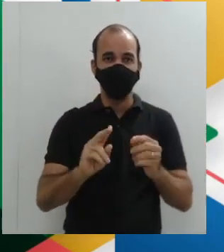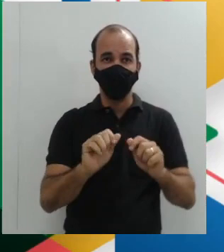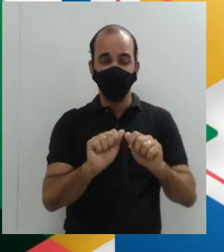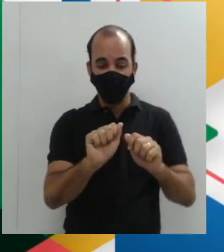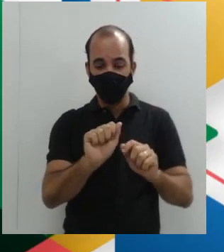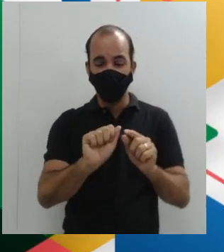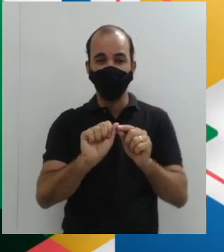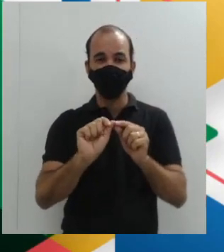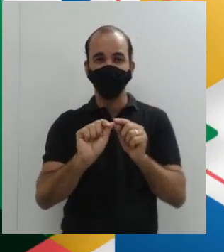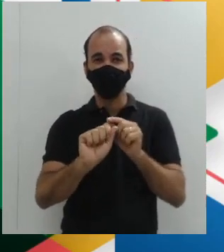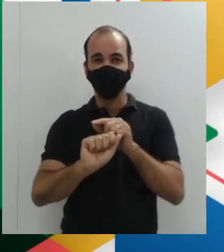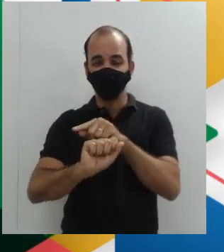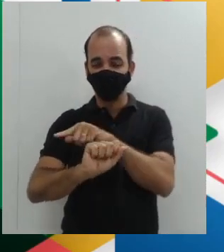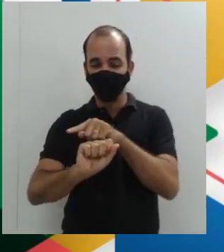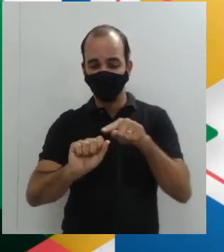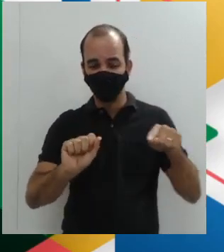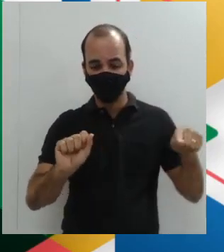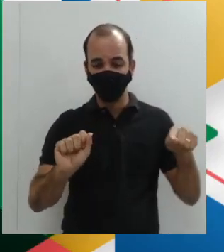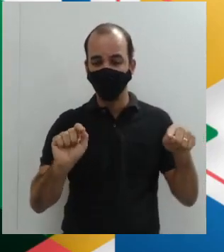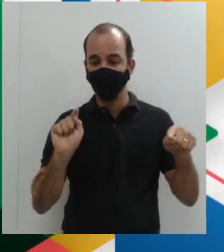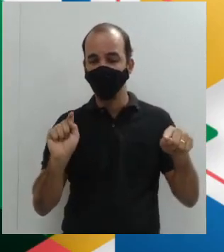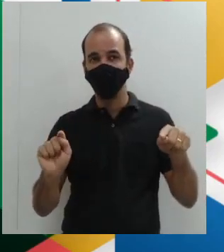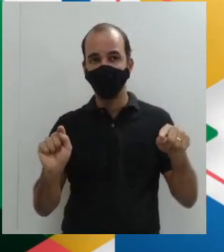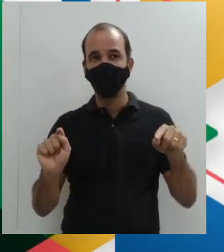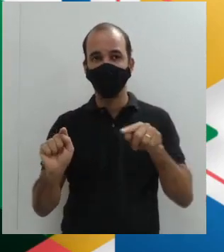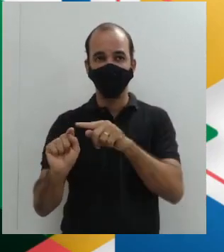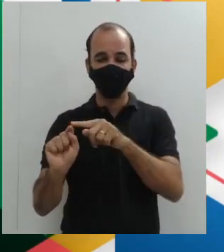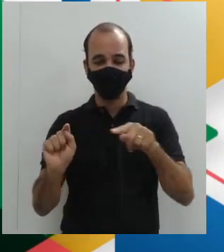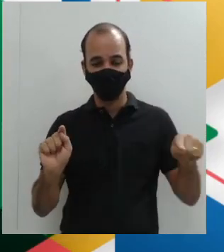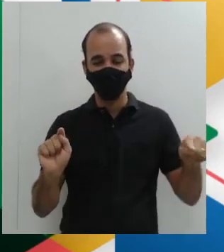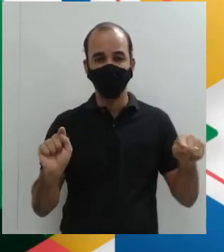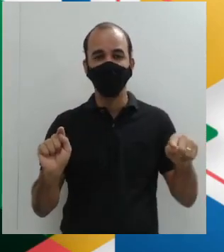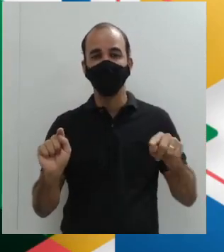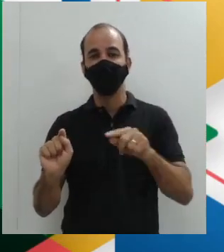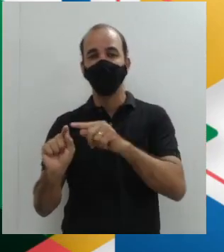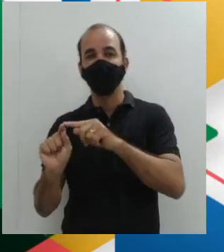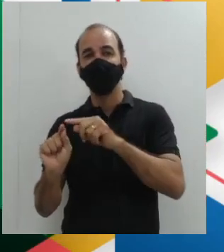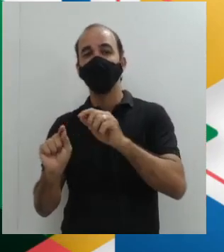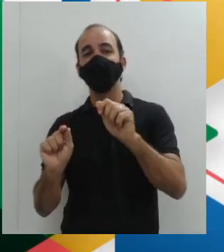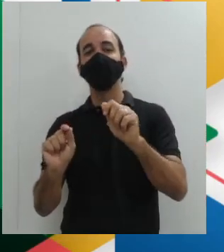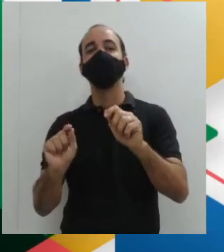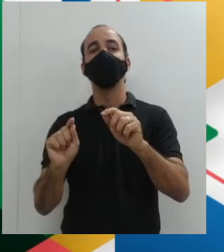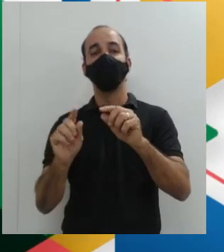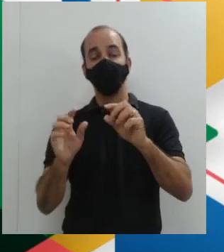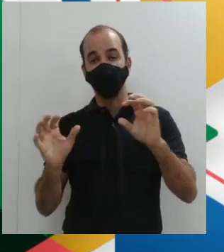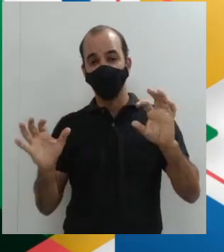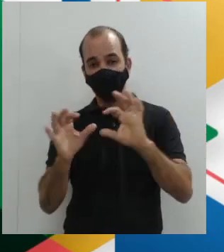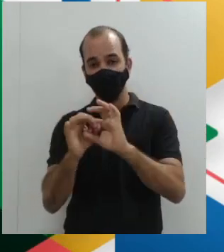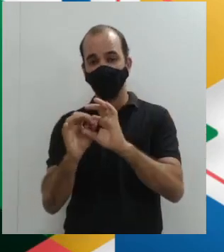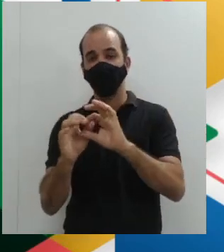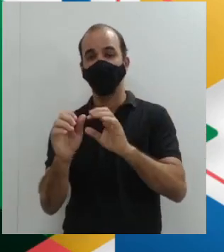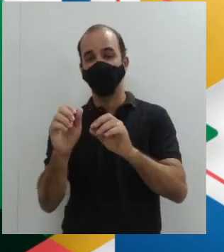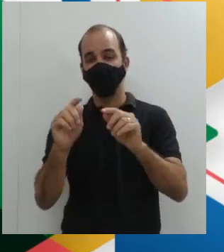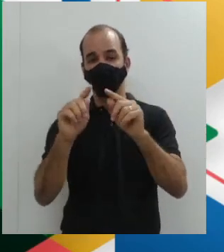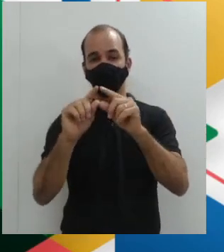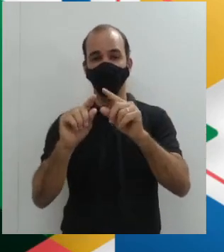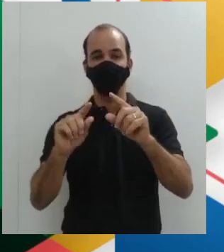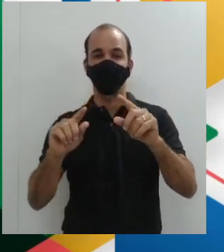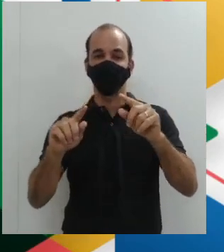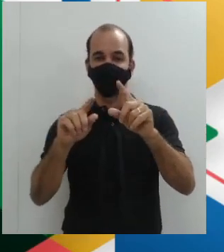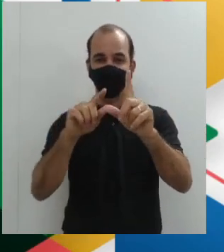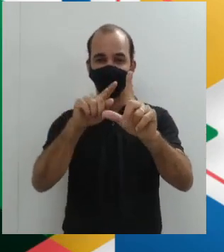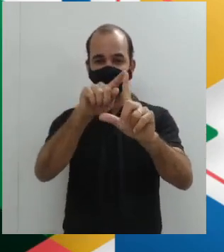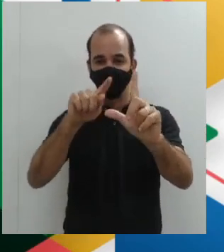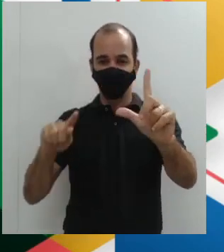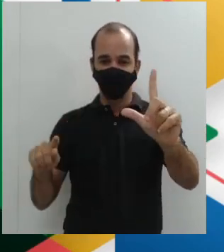agora associado ao triângulo azul. Olha que legal. Eu sei que Dzão é igual Dzão